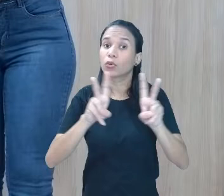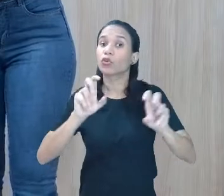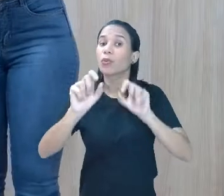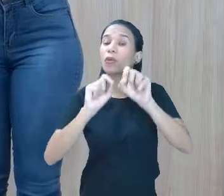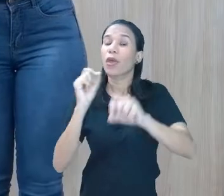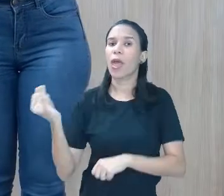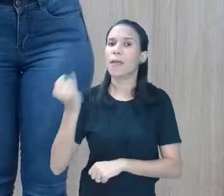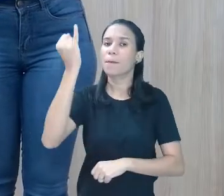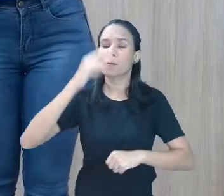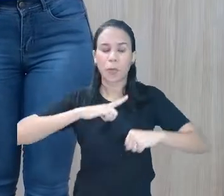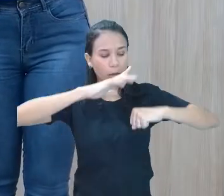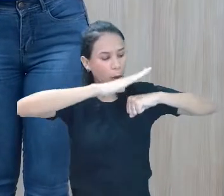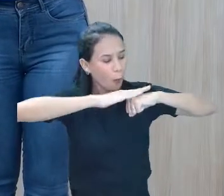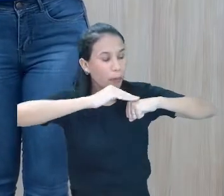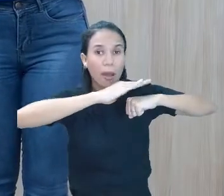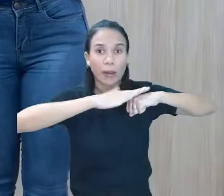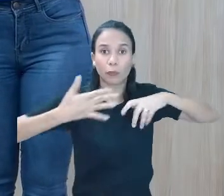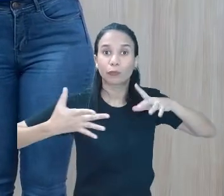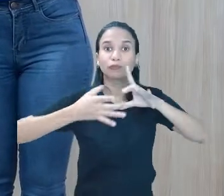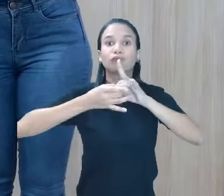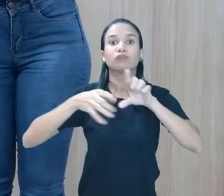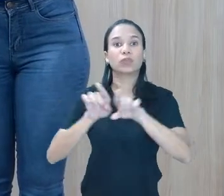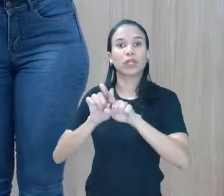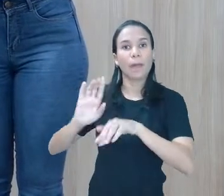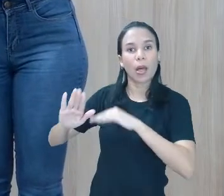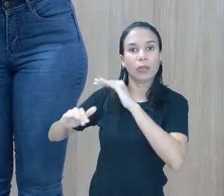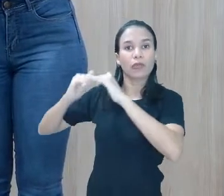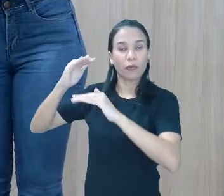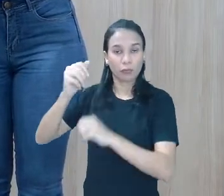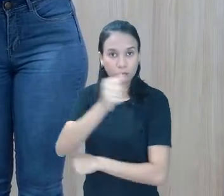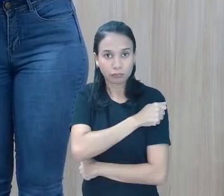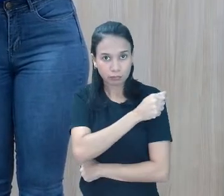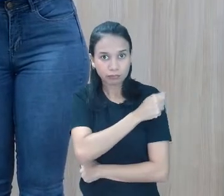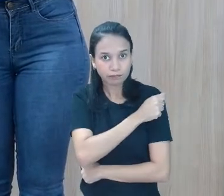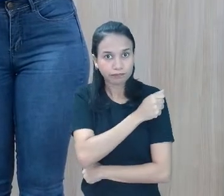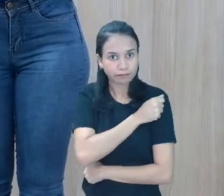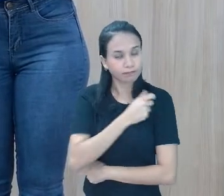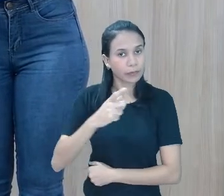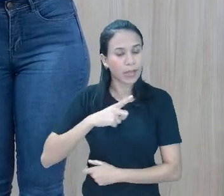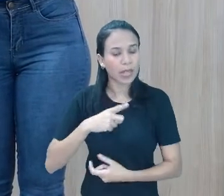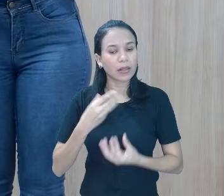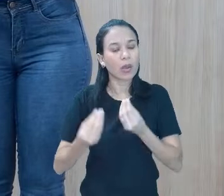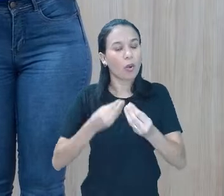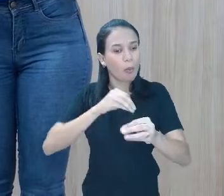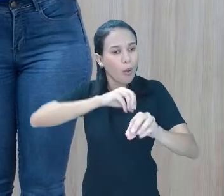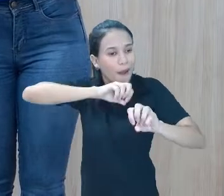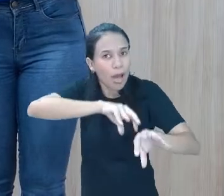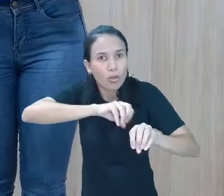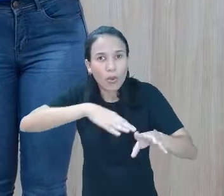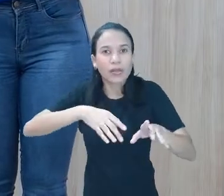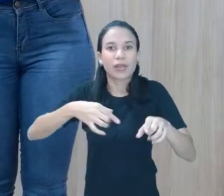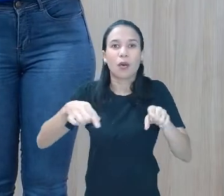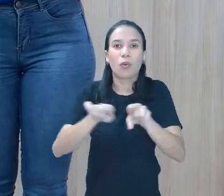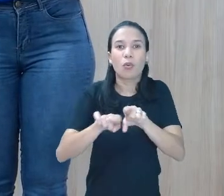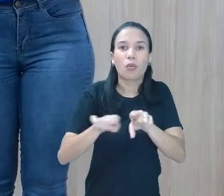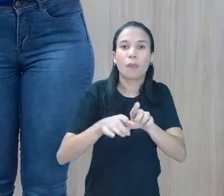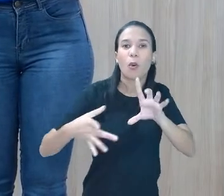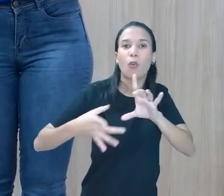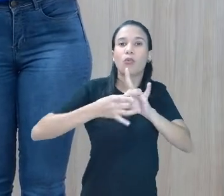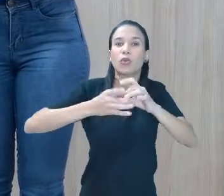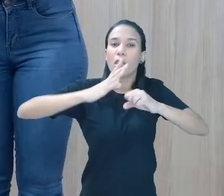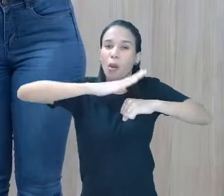sobre a importância do afeto atrelado ao desenvolvimento do estudante. O quanto a educação afetiva e a